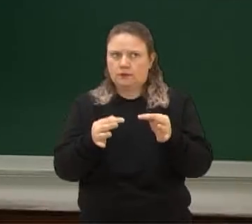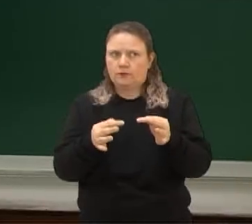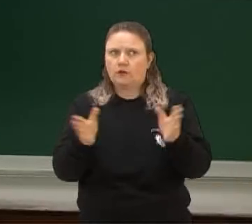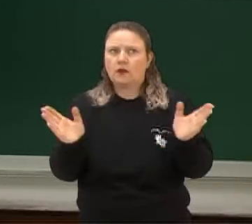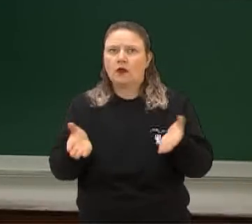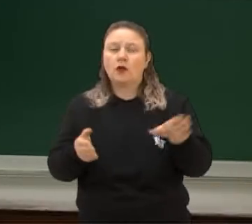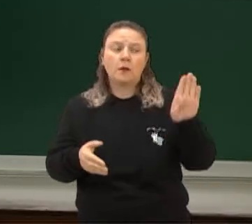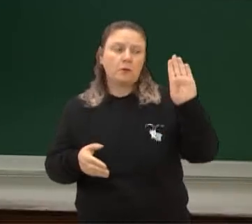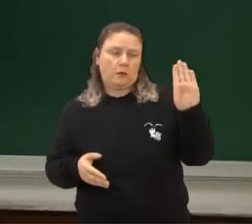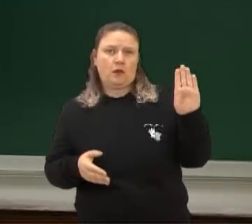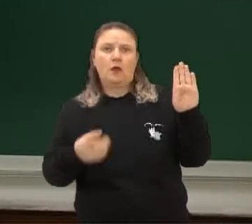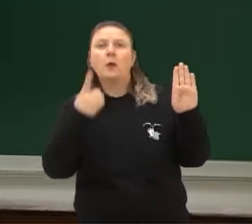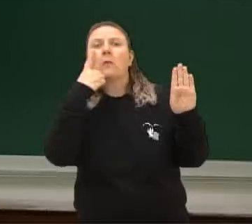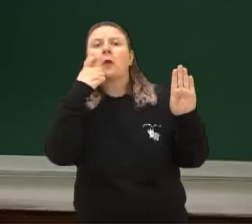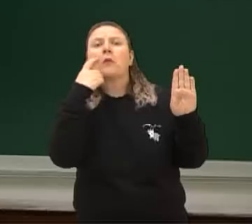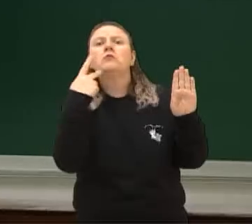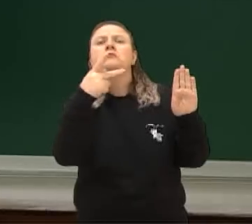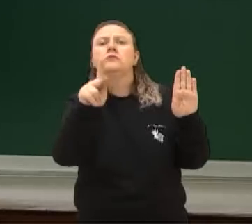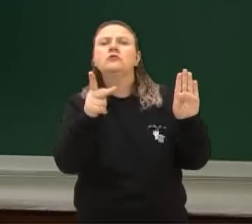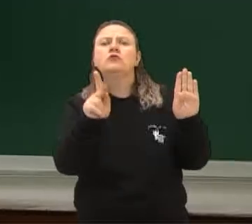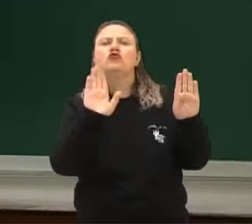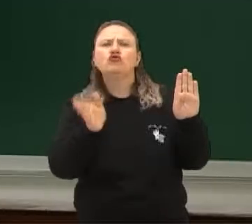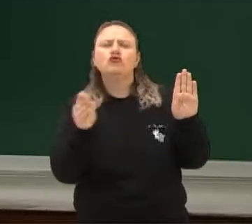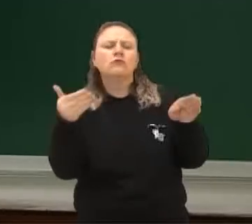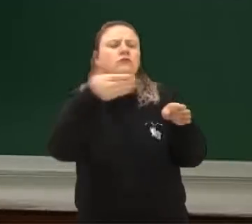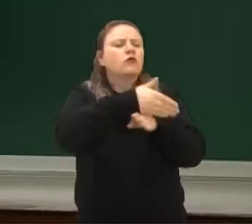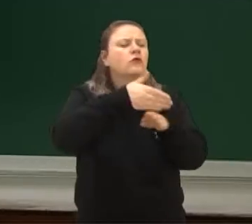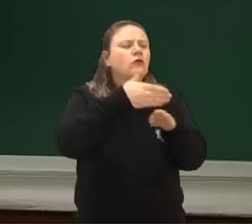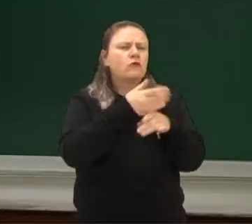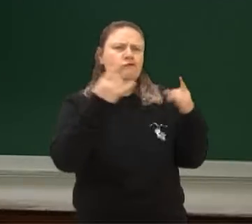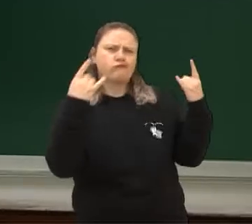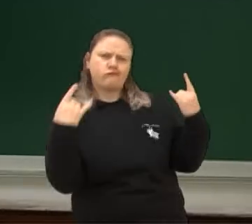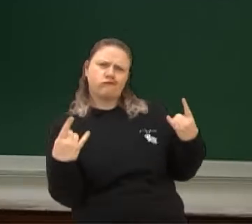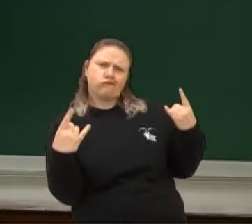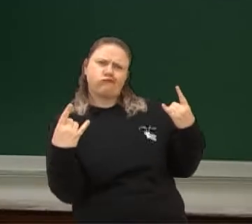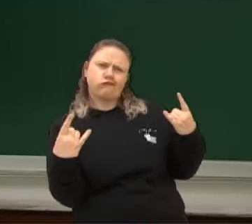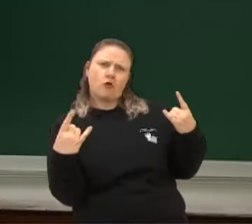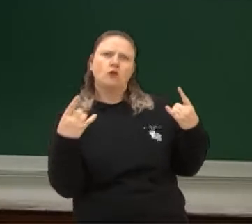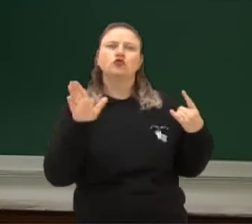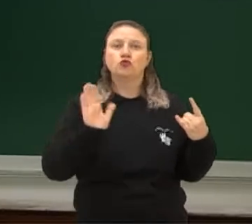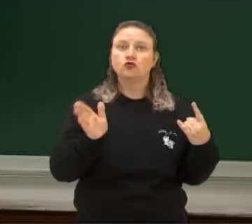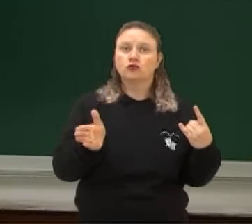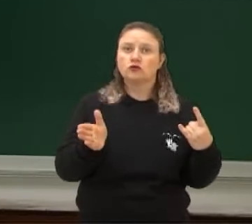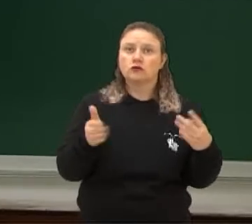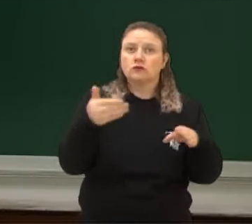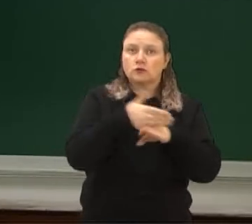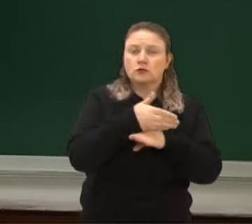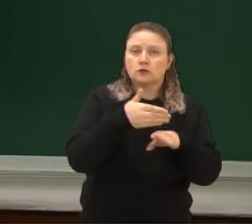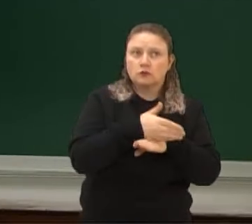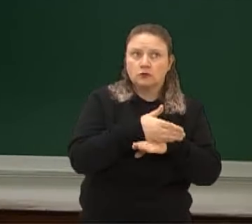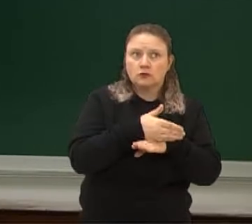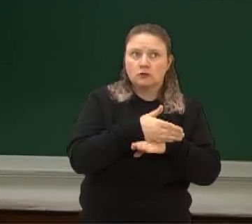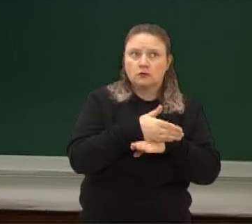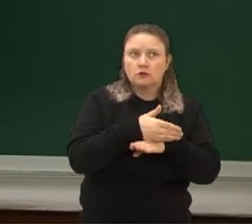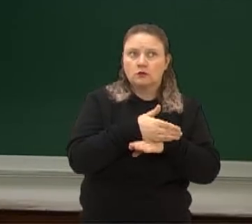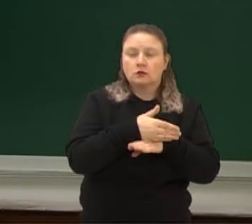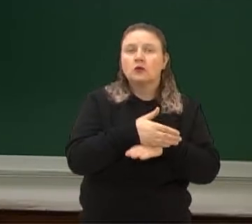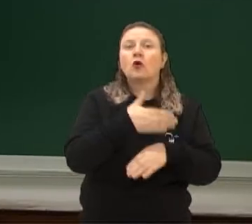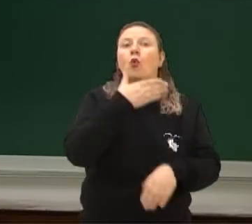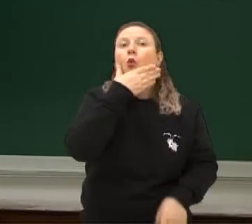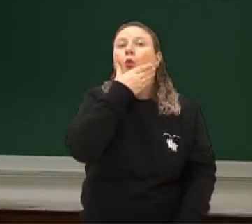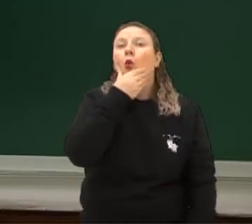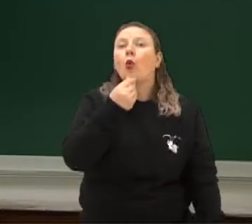pai já esteve em um concerto de rock? Yes, he has. He, porque eu estou falando